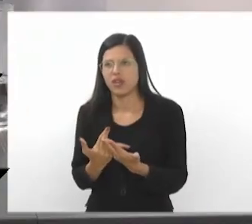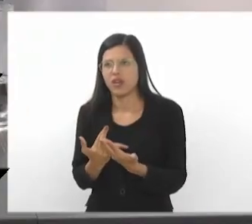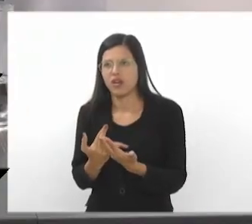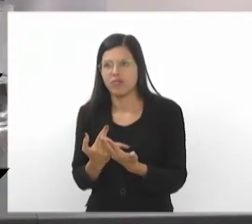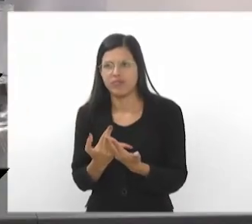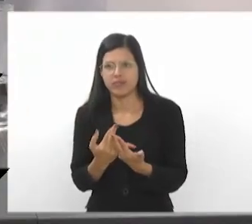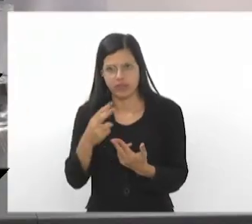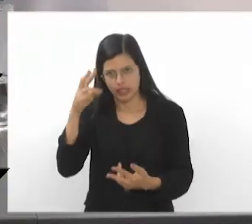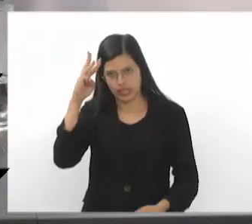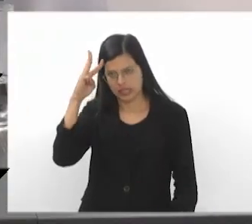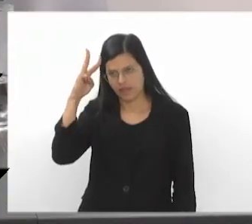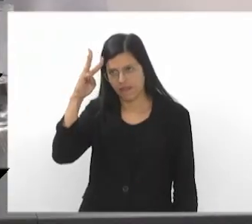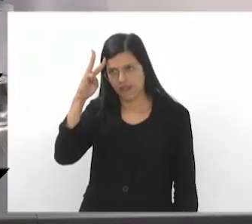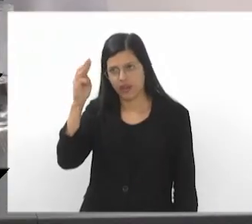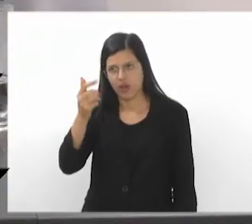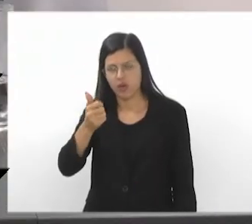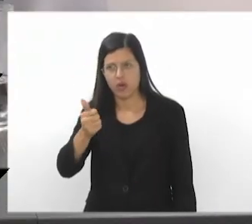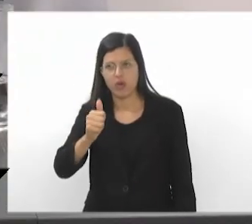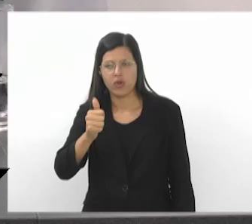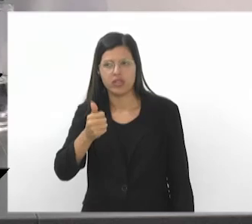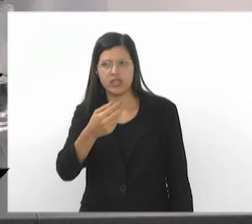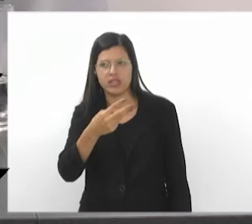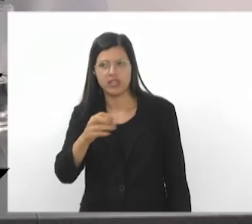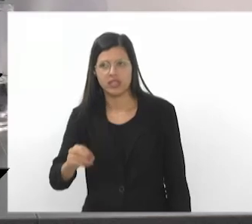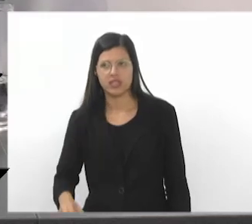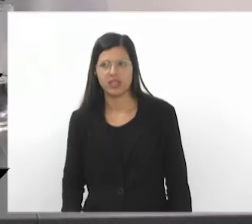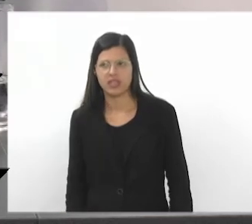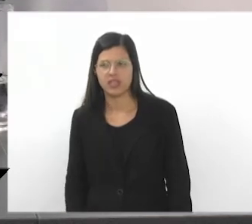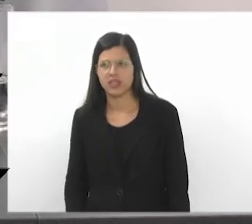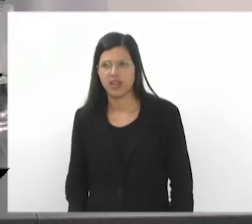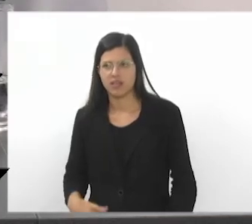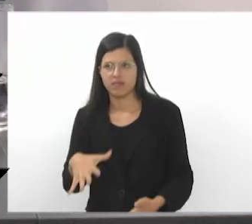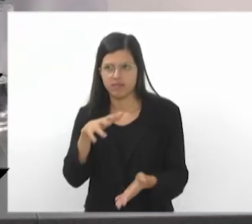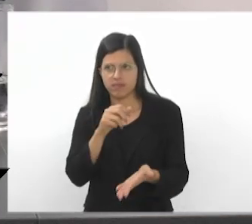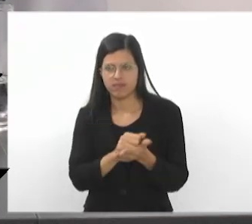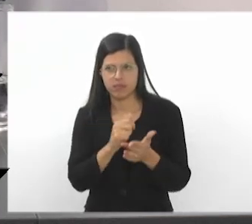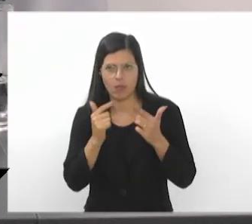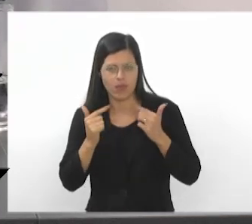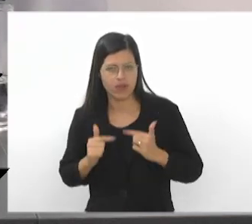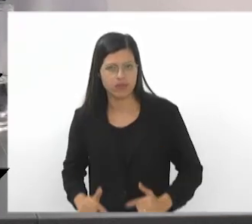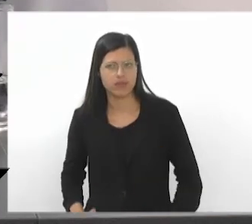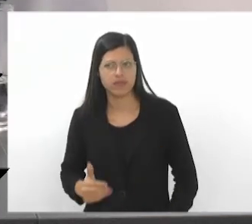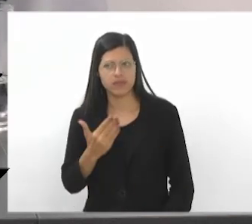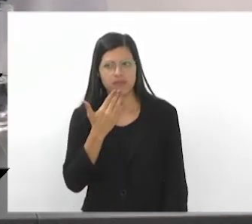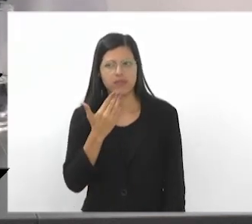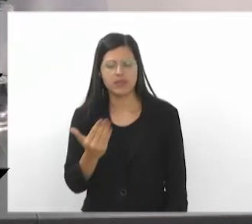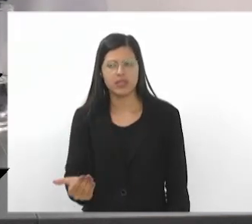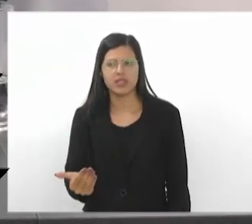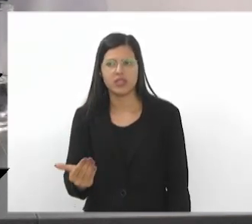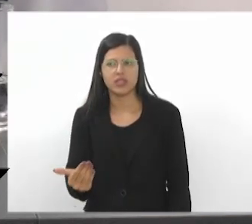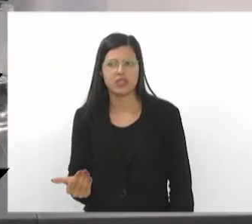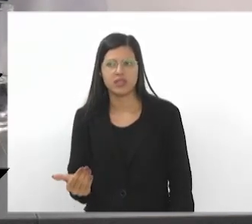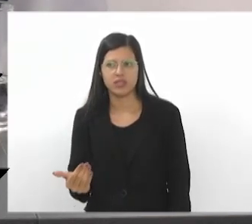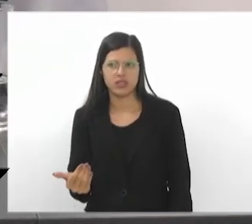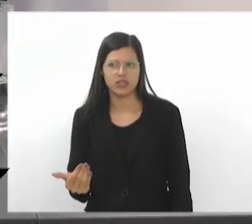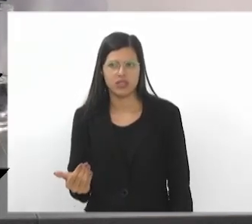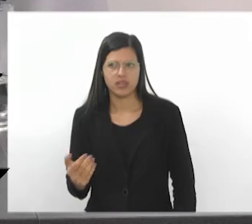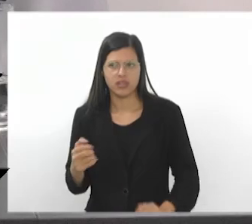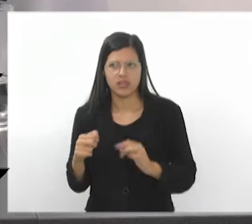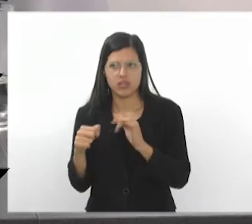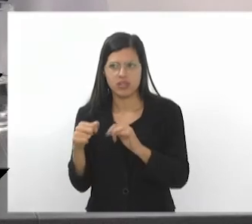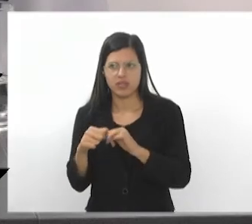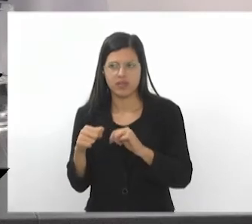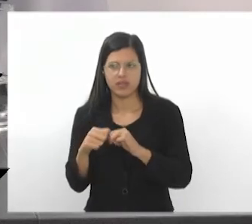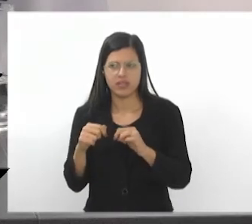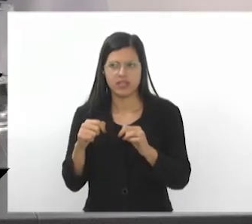agora. Então, Tá. só vou proclamar o resultado aqui. Já proclamei, né? Registrado a abstenção. E aí pedi aqui para a gente fazer por